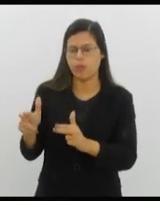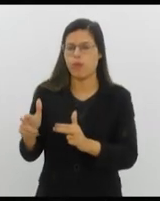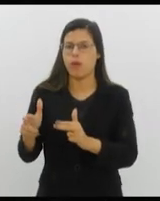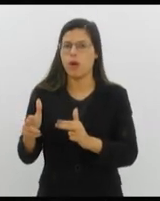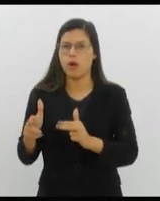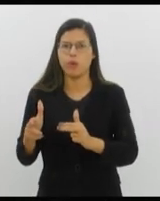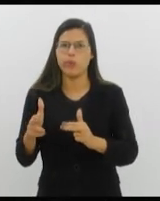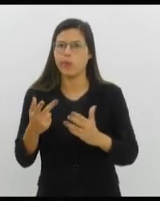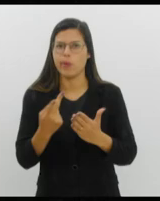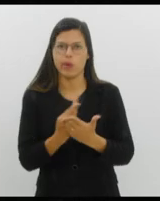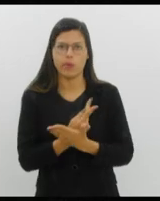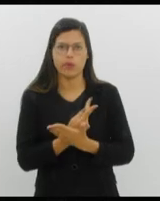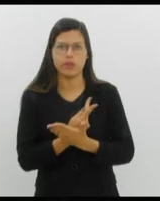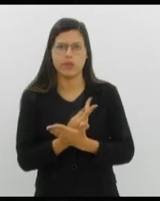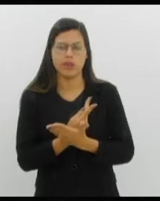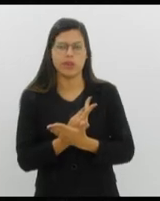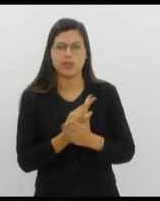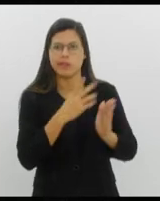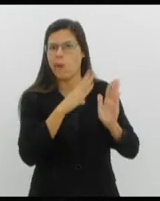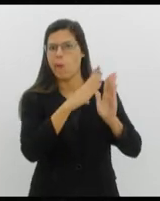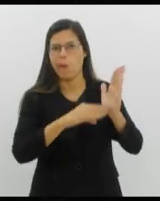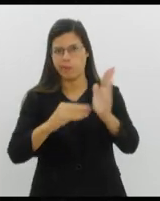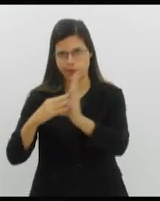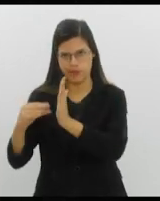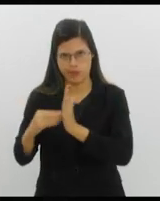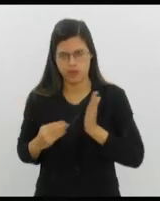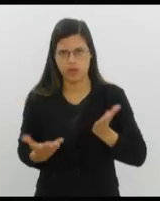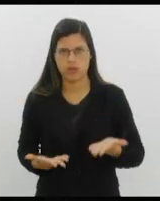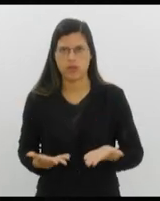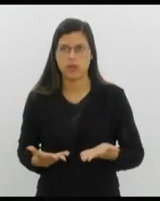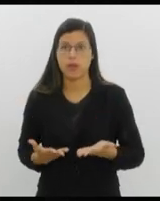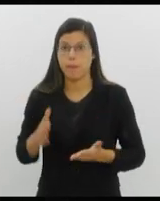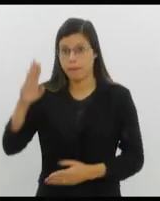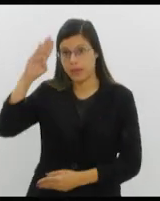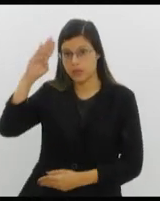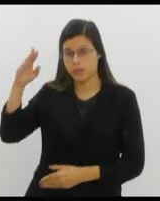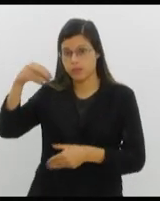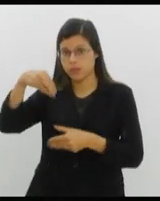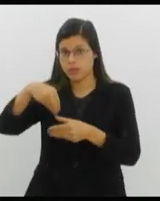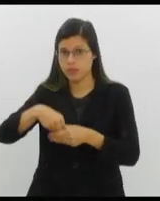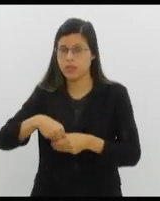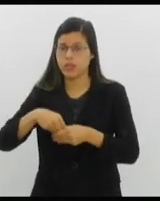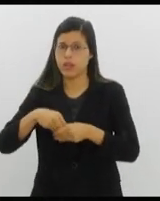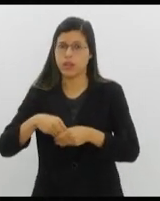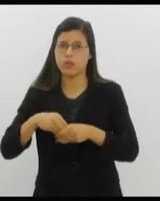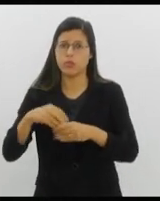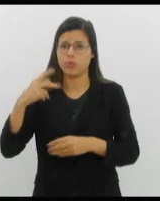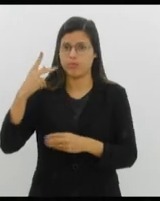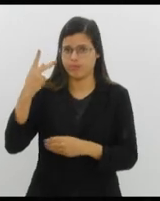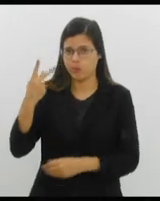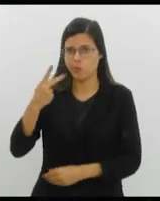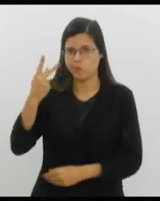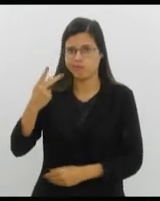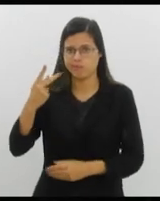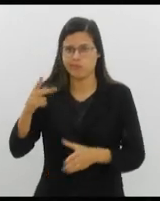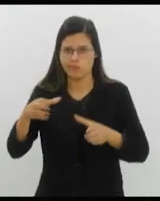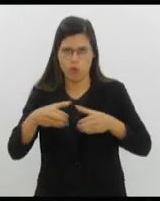tornem usuais, em especial dentro de uma casa parlamentar onde o contraditório deve ser respeitado.